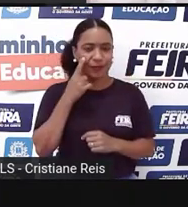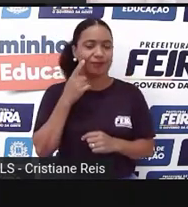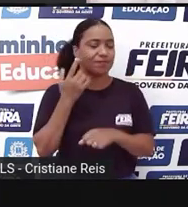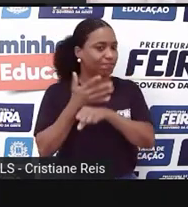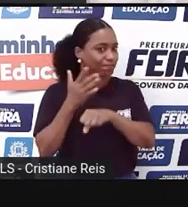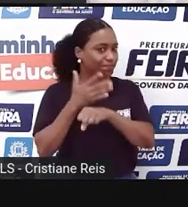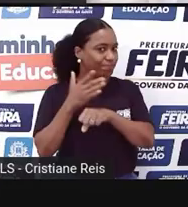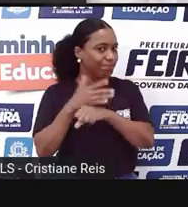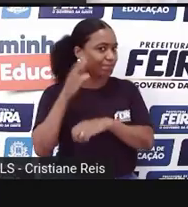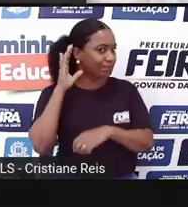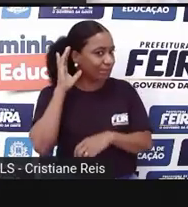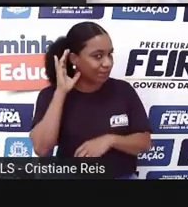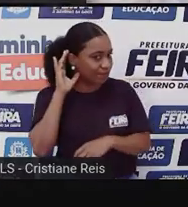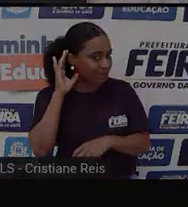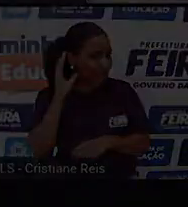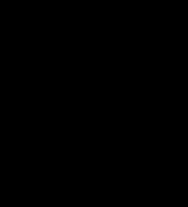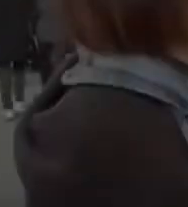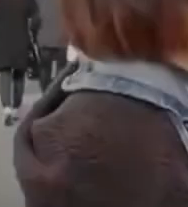comigo. Let's go!